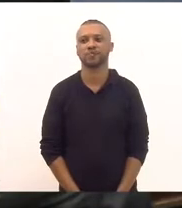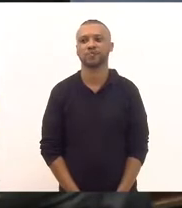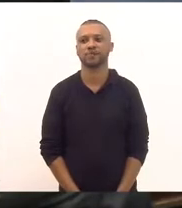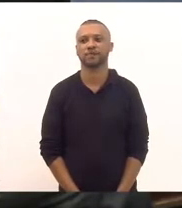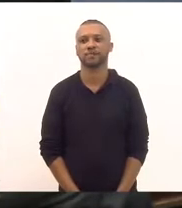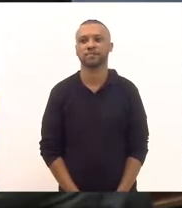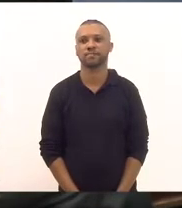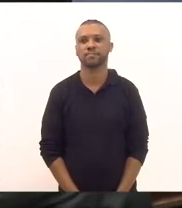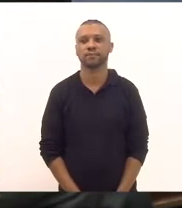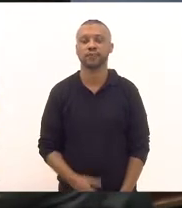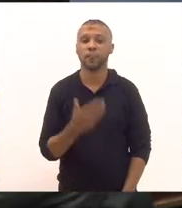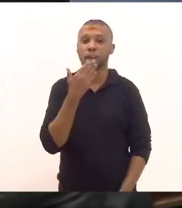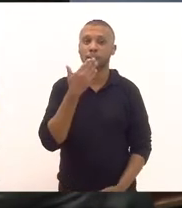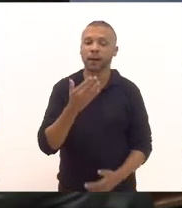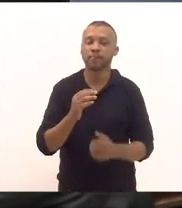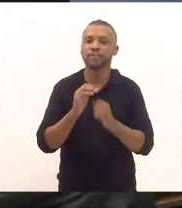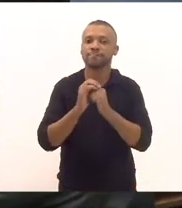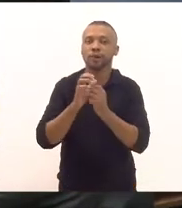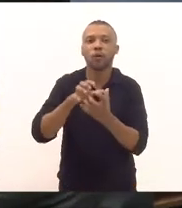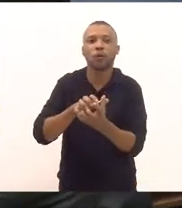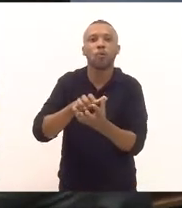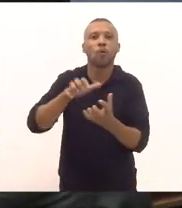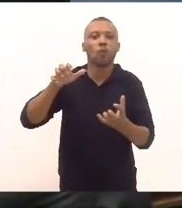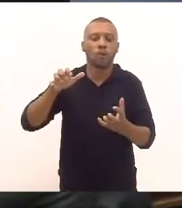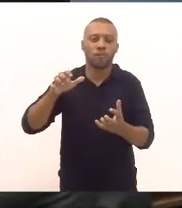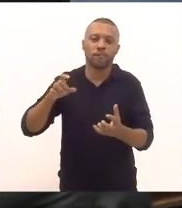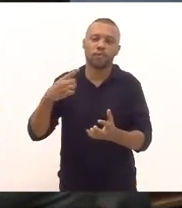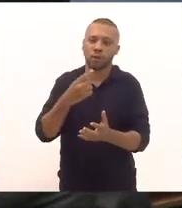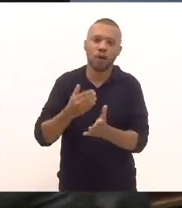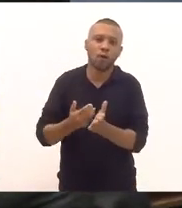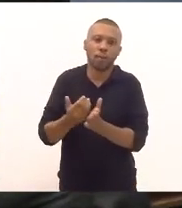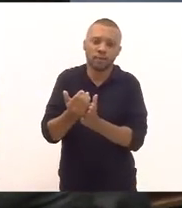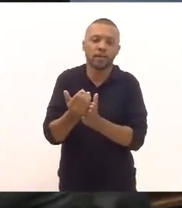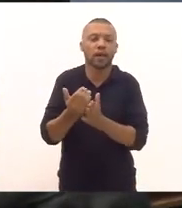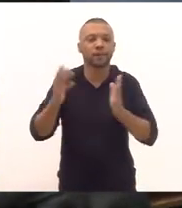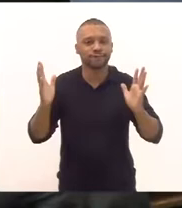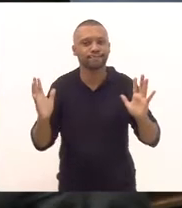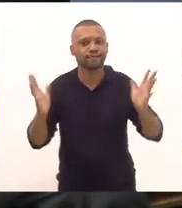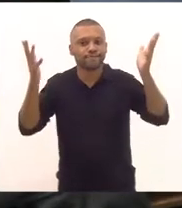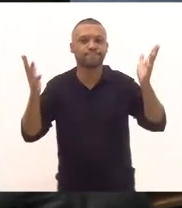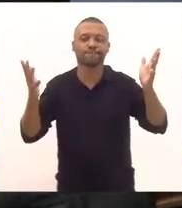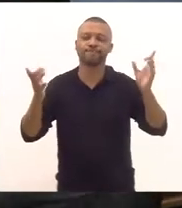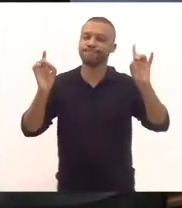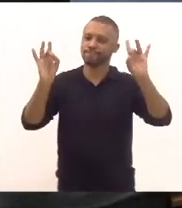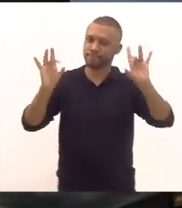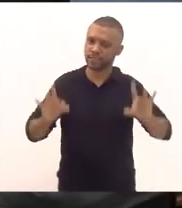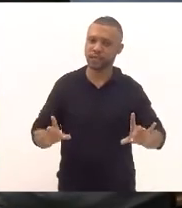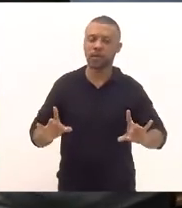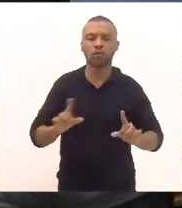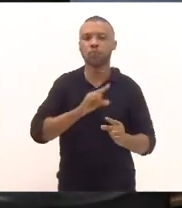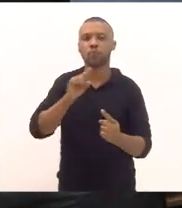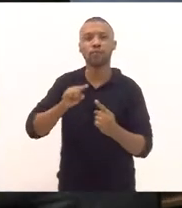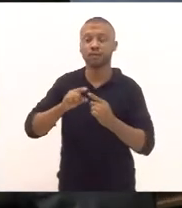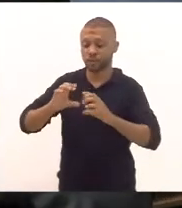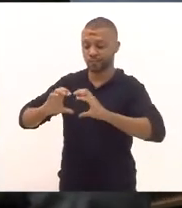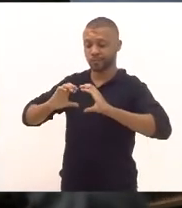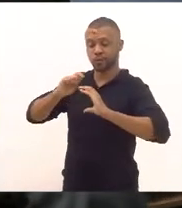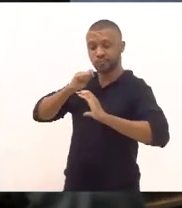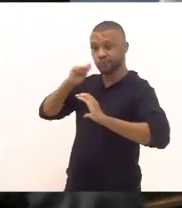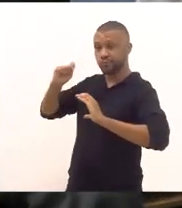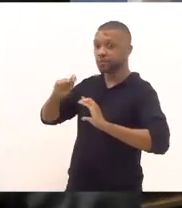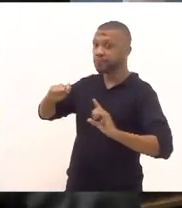eu peço a benção os meus mais velhos para dar início a nossa sessão solene de entrega da medalha Tiradentes